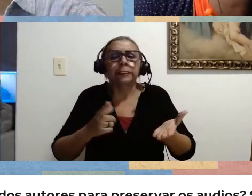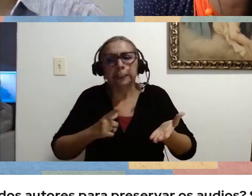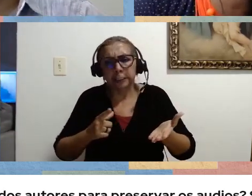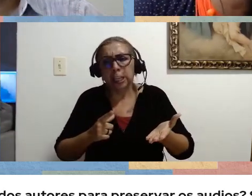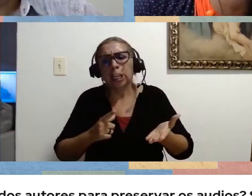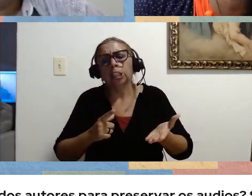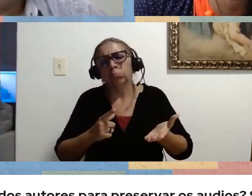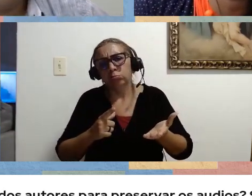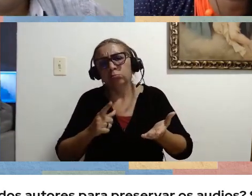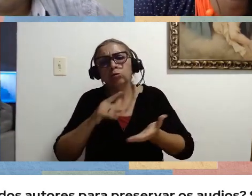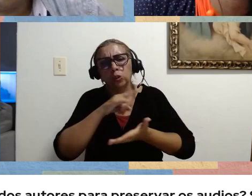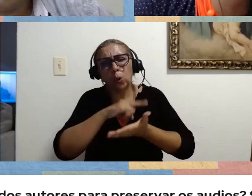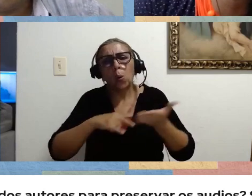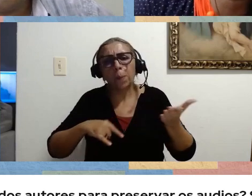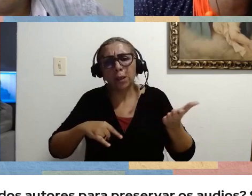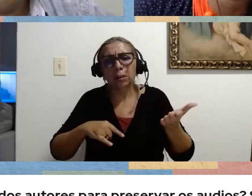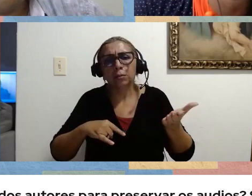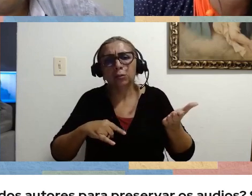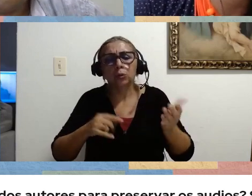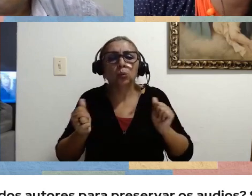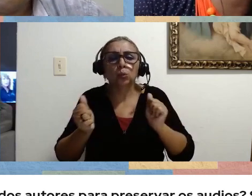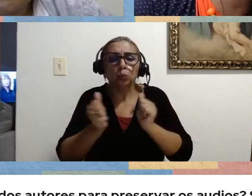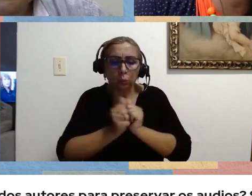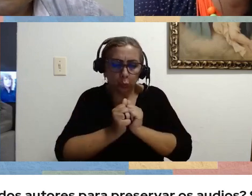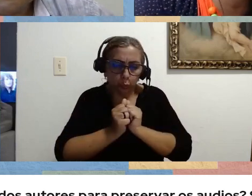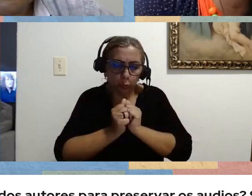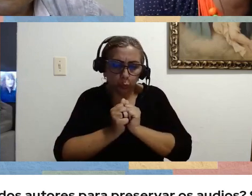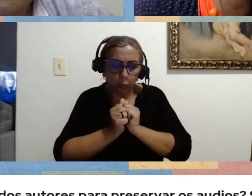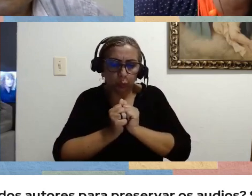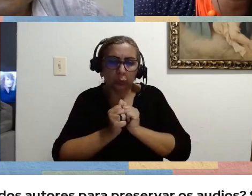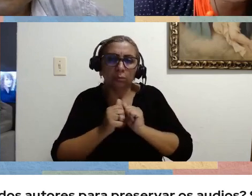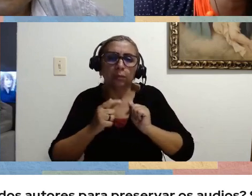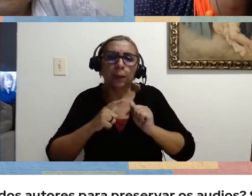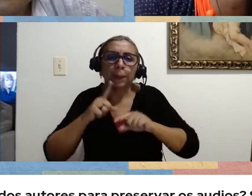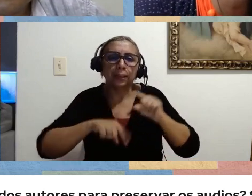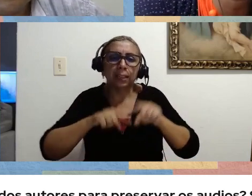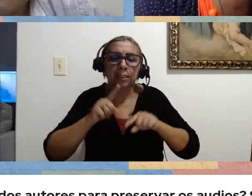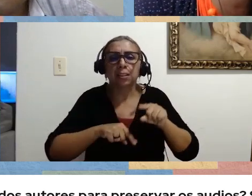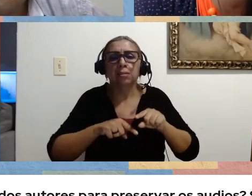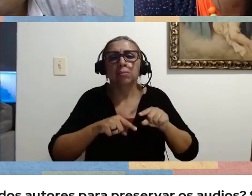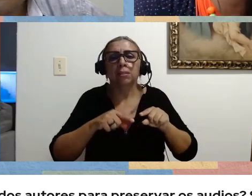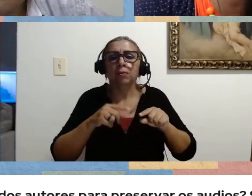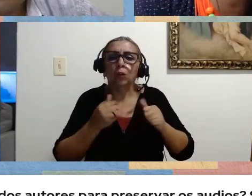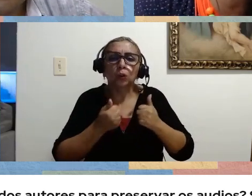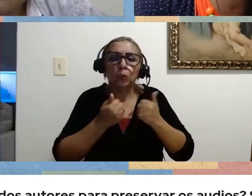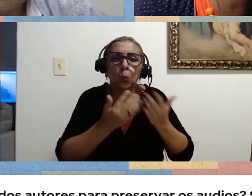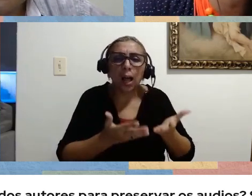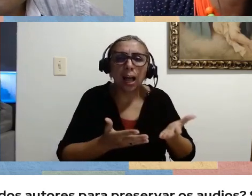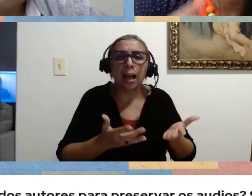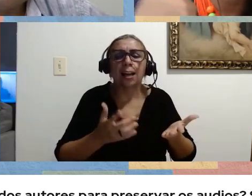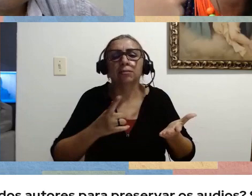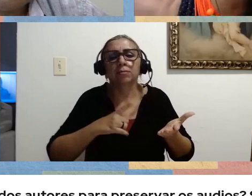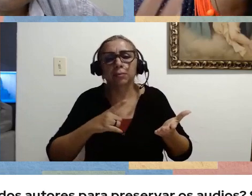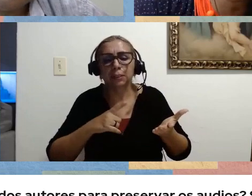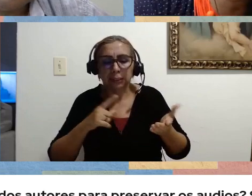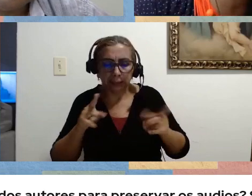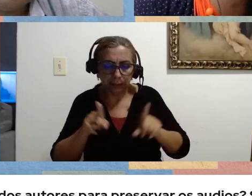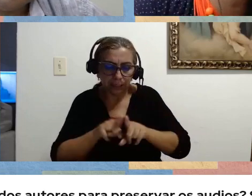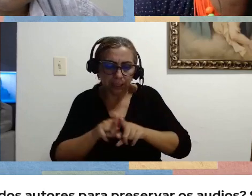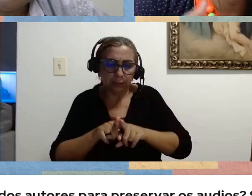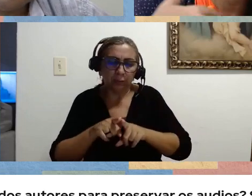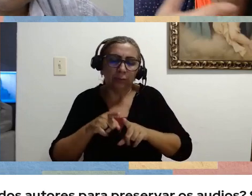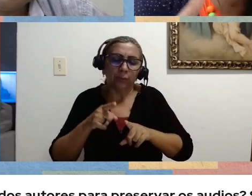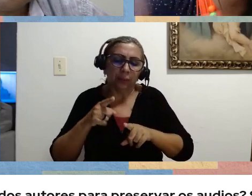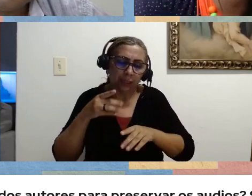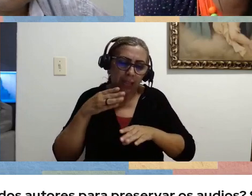documento que fica junto com, para saber que aquele material, então, sim, porque foi doado e contemplava o